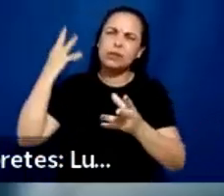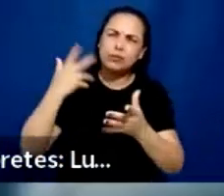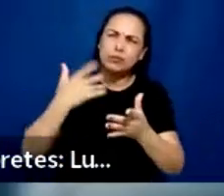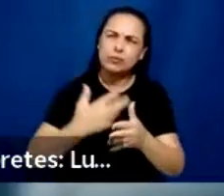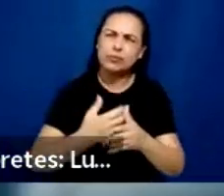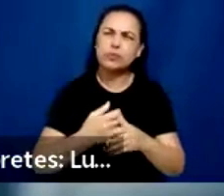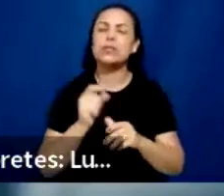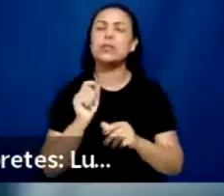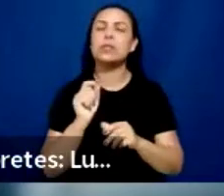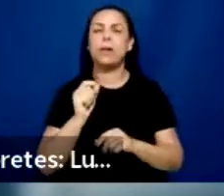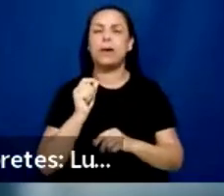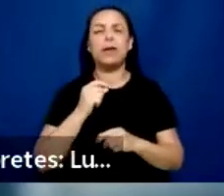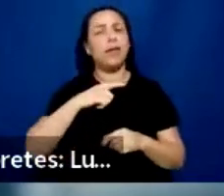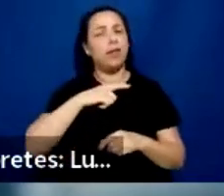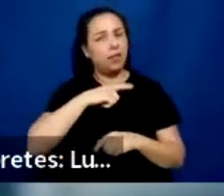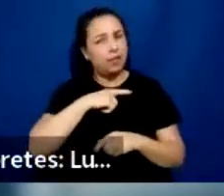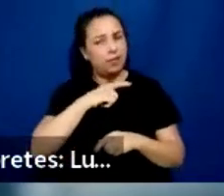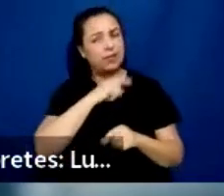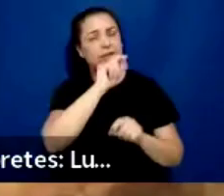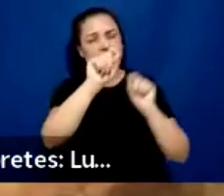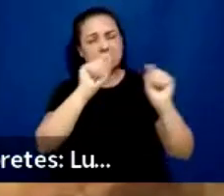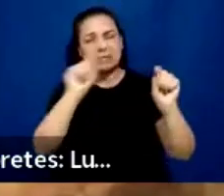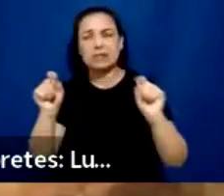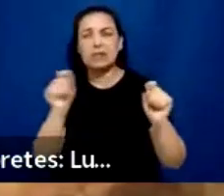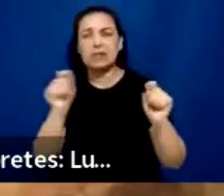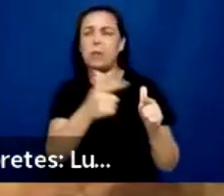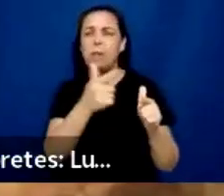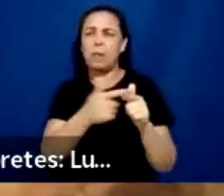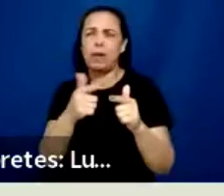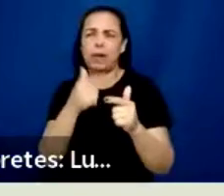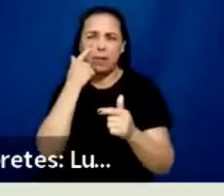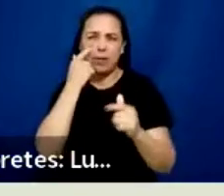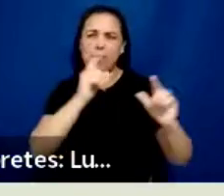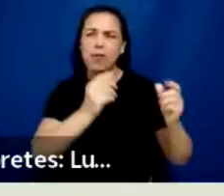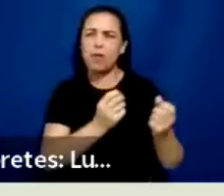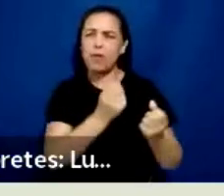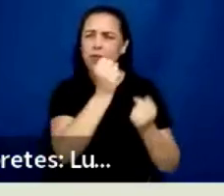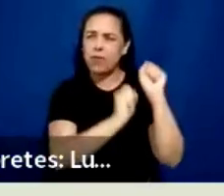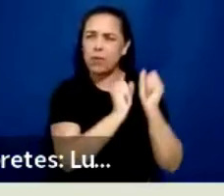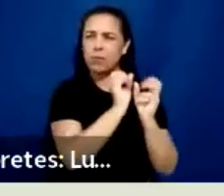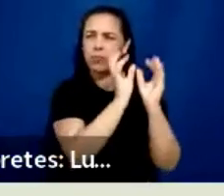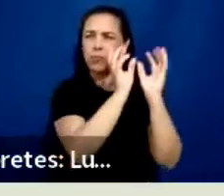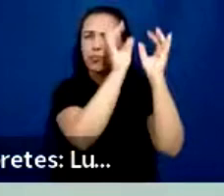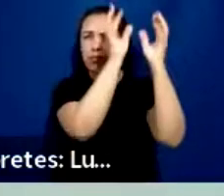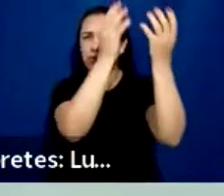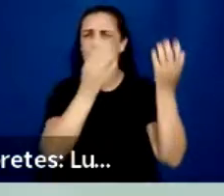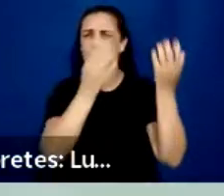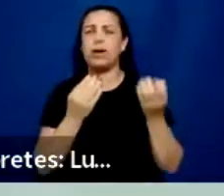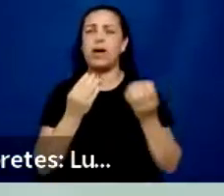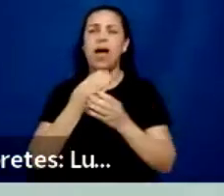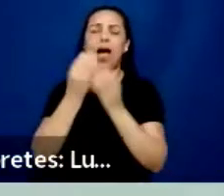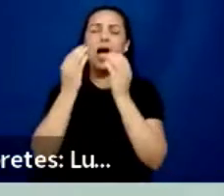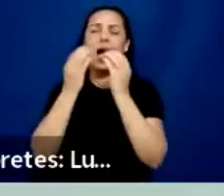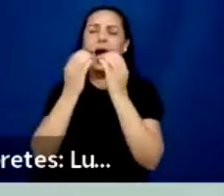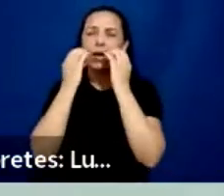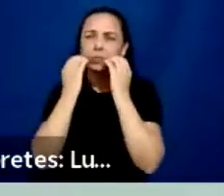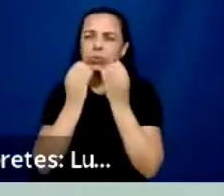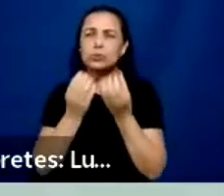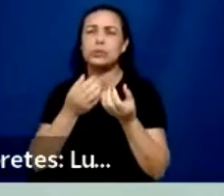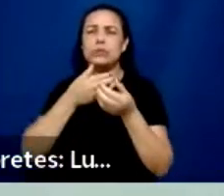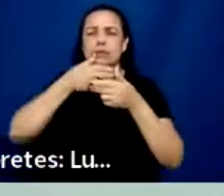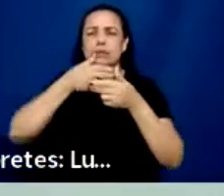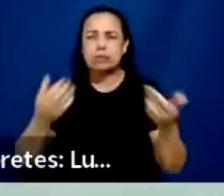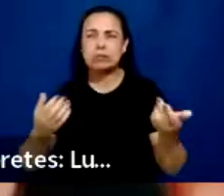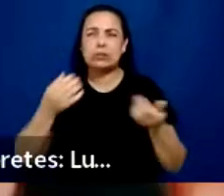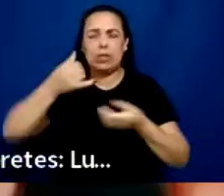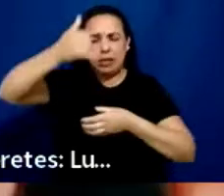evolução impactaram em suas vidas. A poluição, os alimentos gordurosos e calóricos, os agrotóxicos trouxeram implicações negativas por conta do